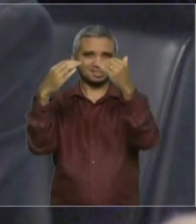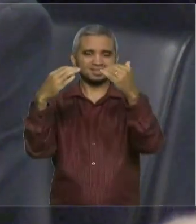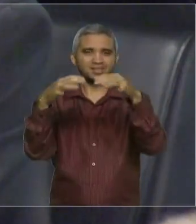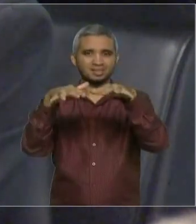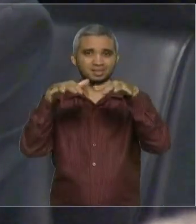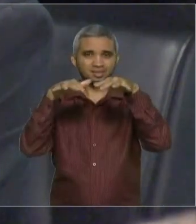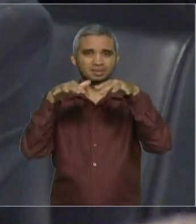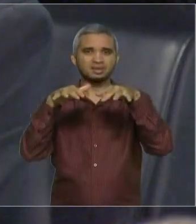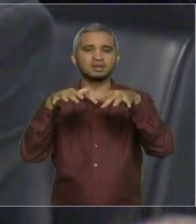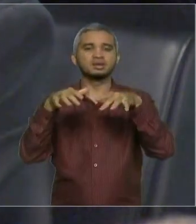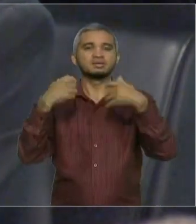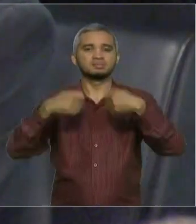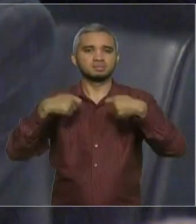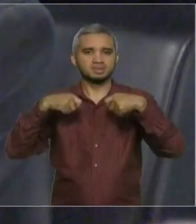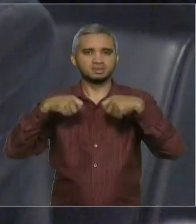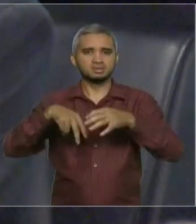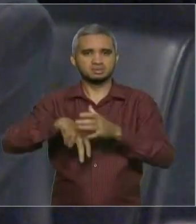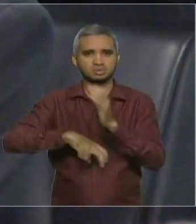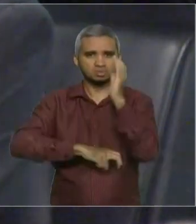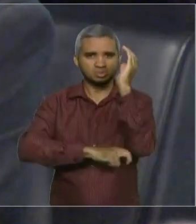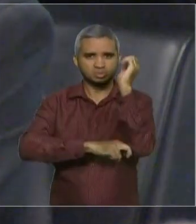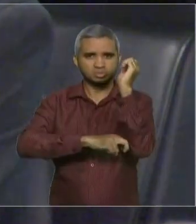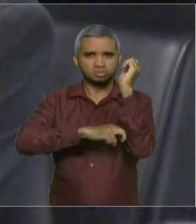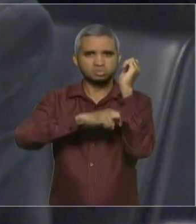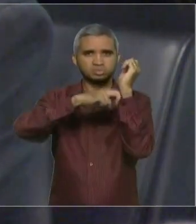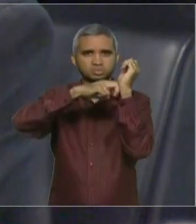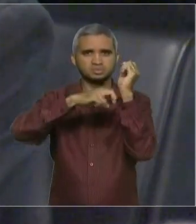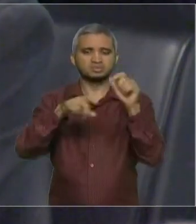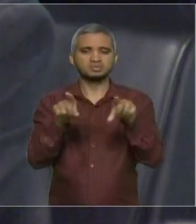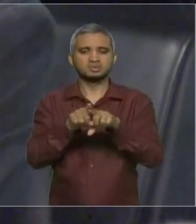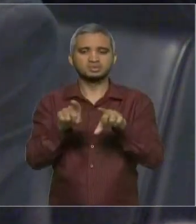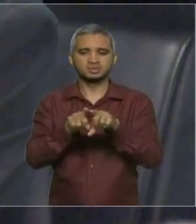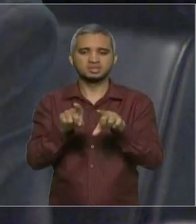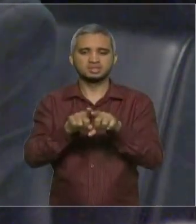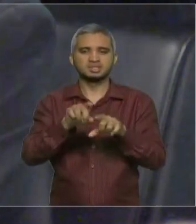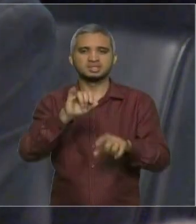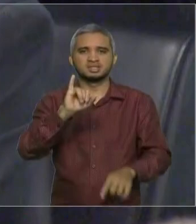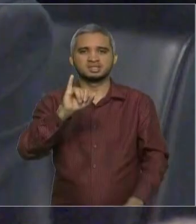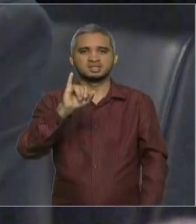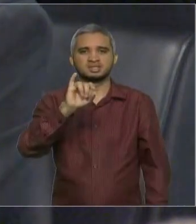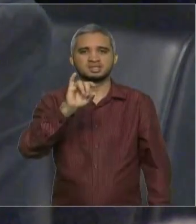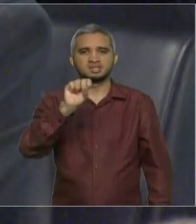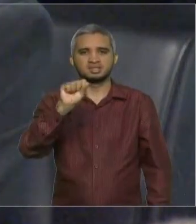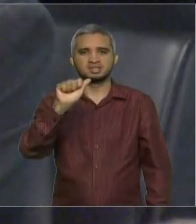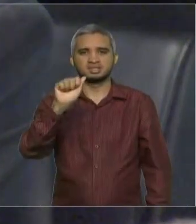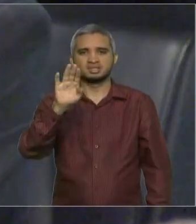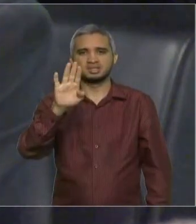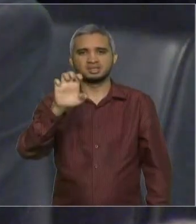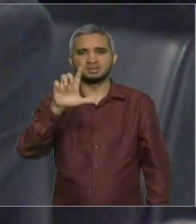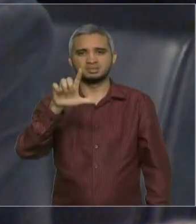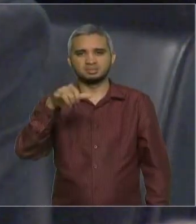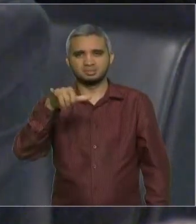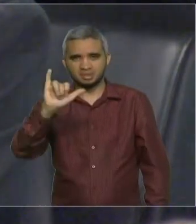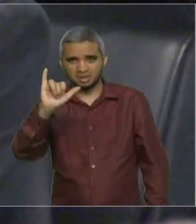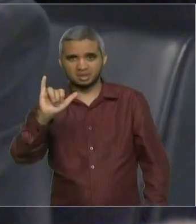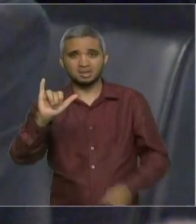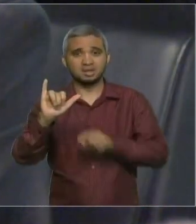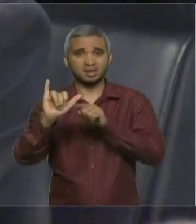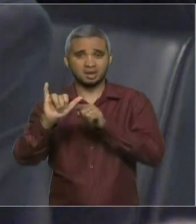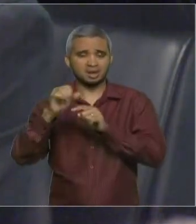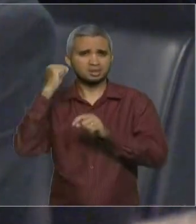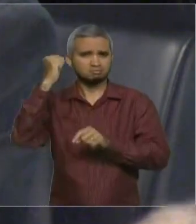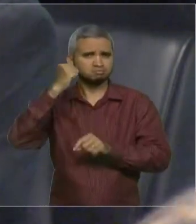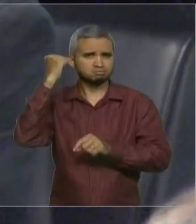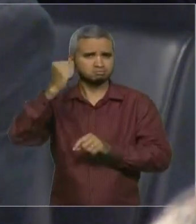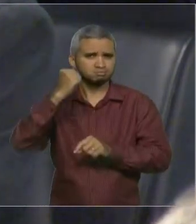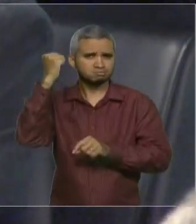lutadora aqui, até da assessoria do deputado Duarte, a Isabelle Passinho, que é uma pessoa que a gente tem muita admiração, porque é uma ativista também dentro